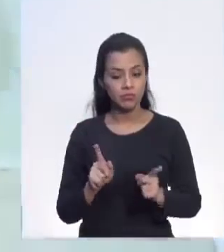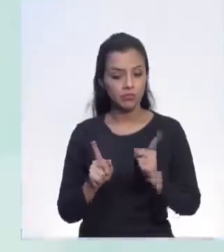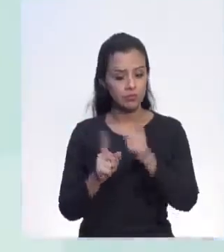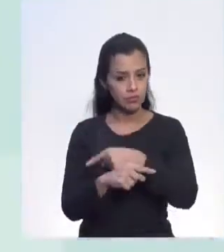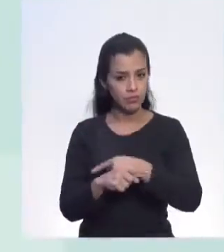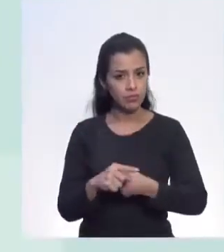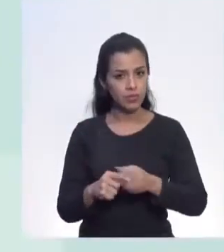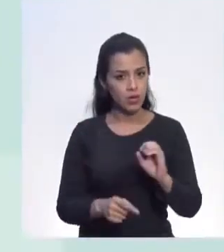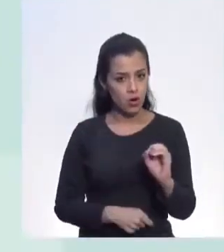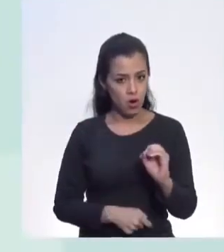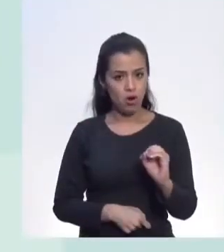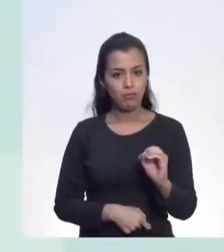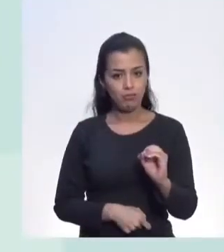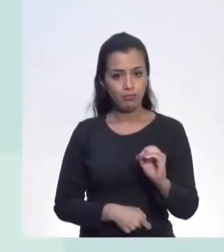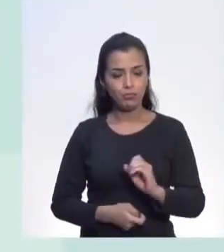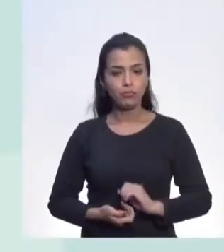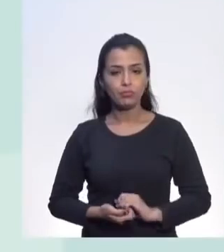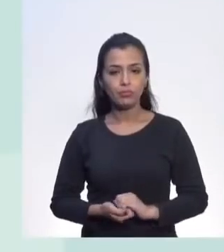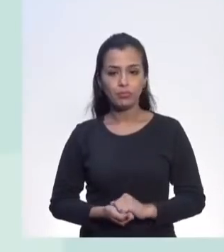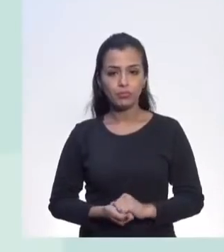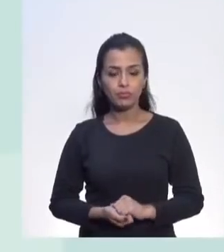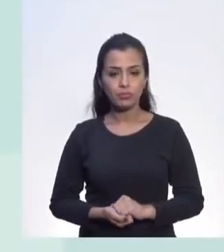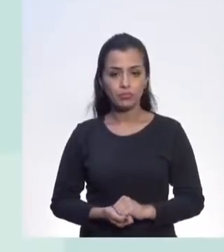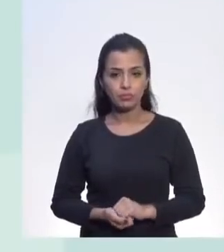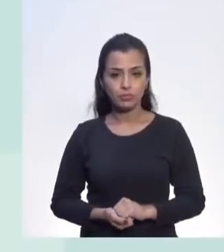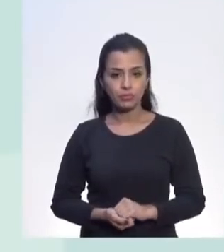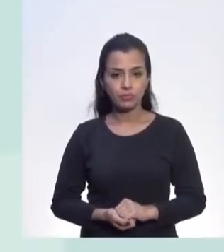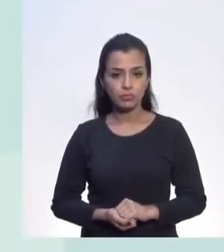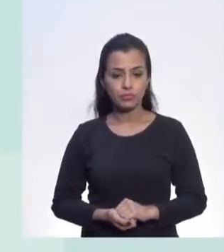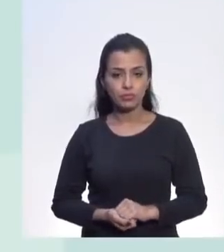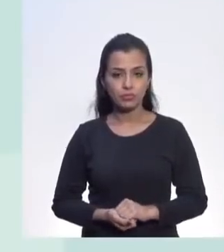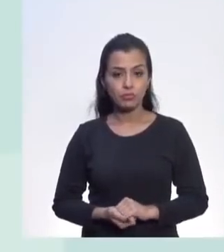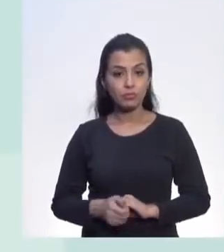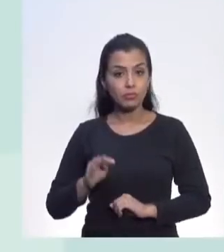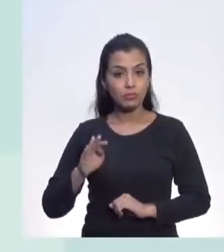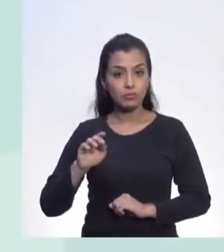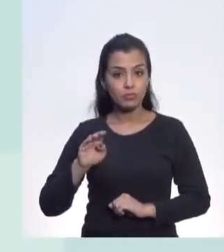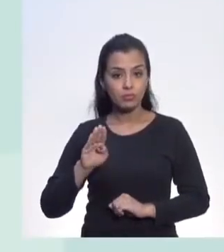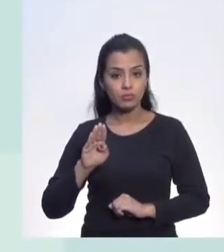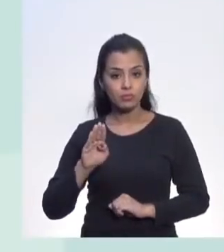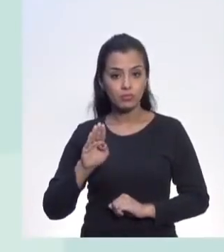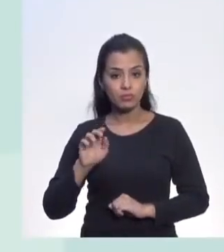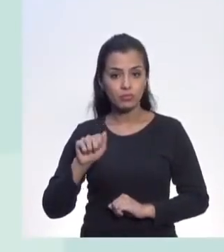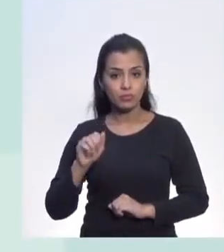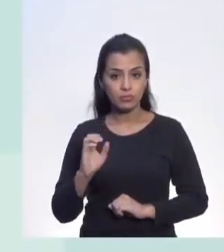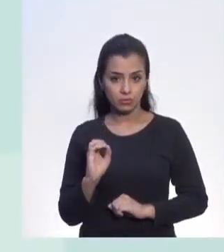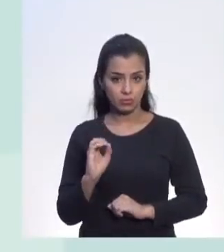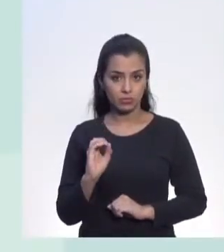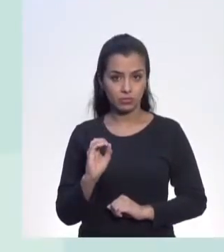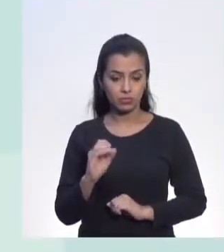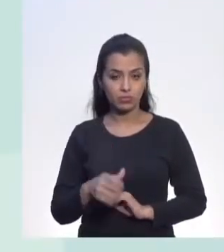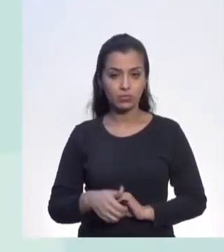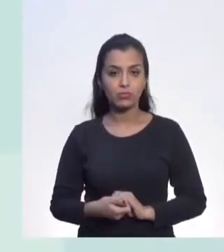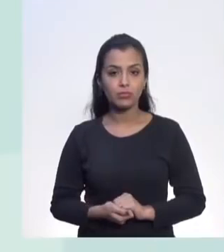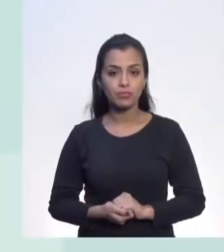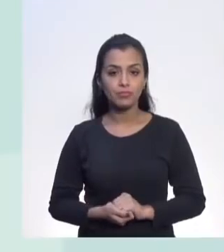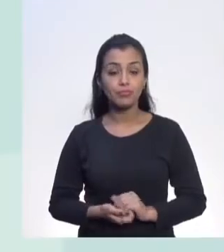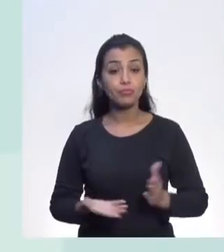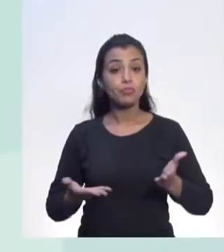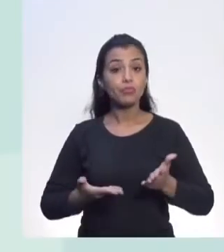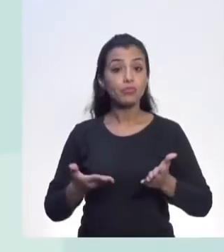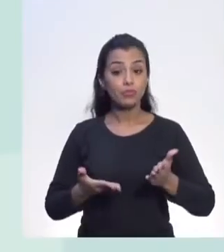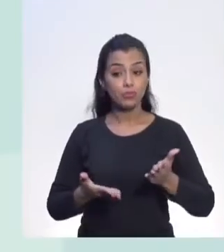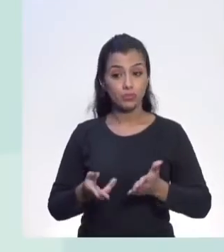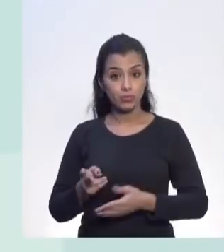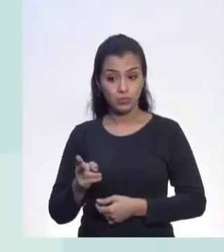o O com o A. Então, T, B, A, O. No lugar do B, vou colocar agora a